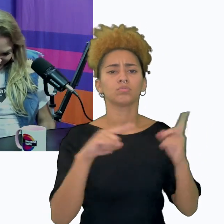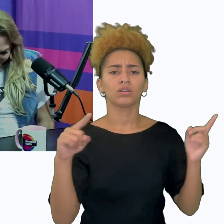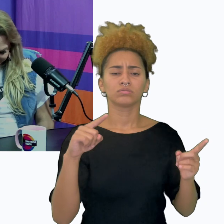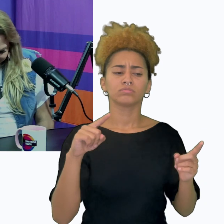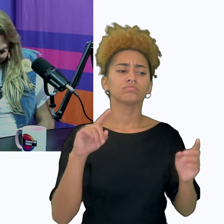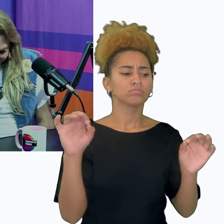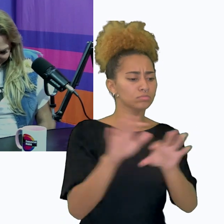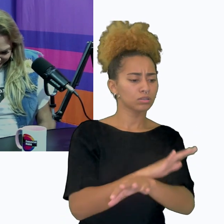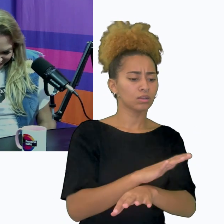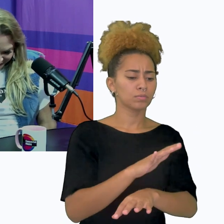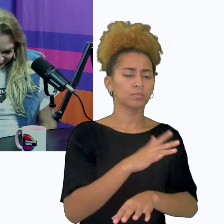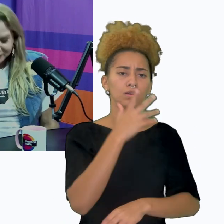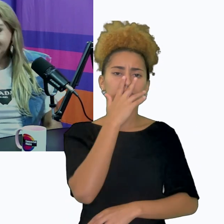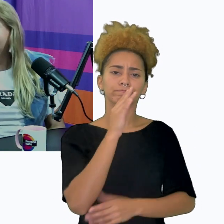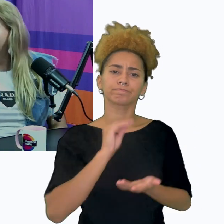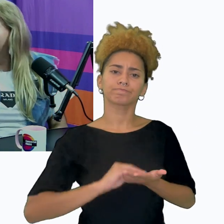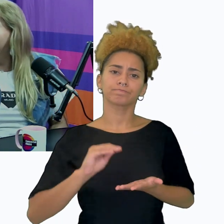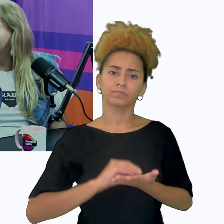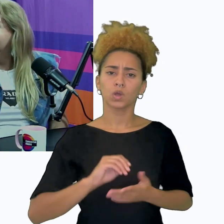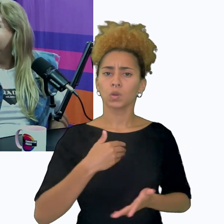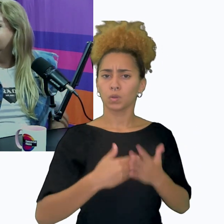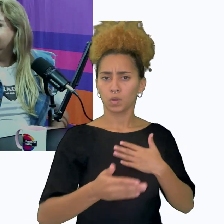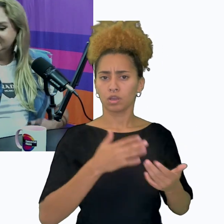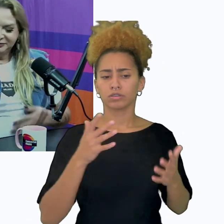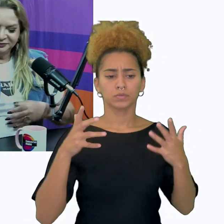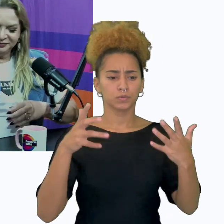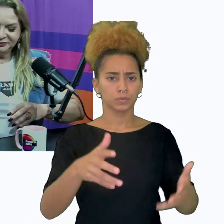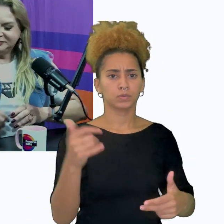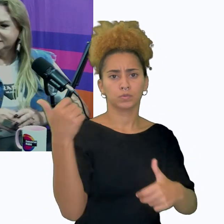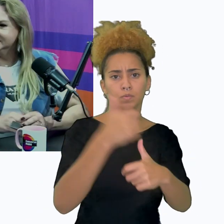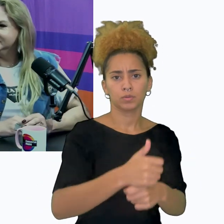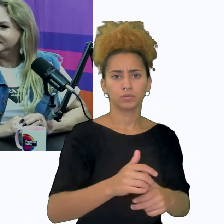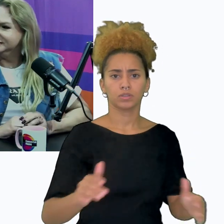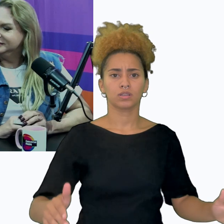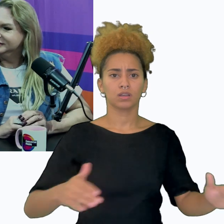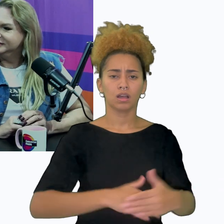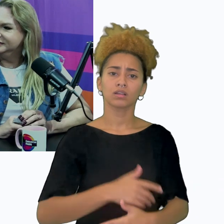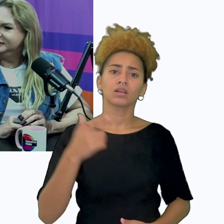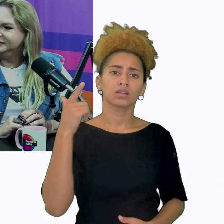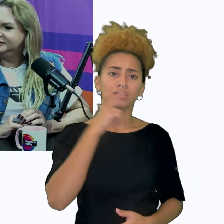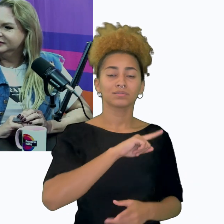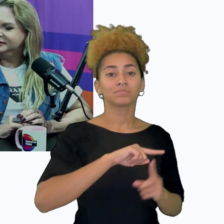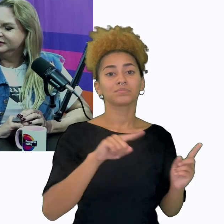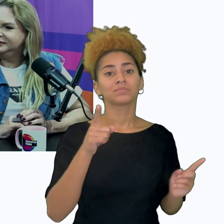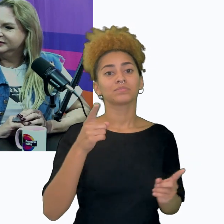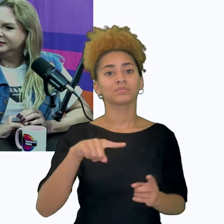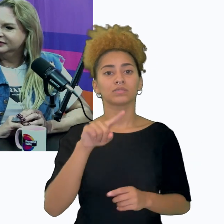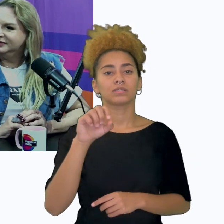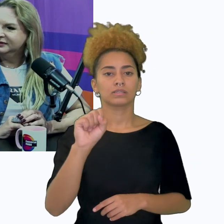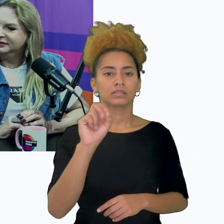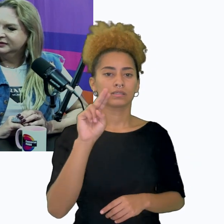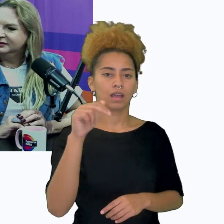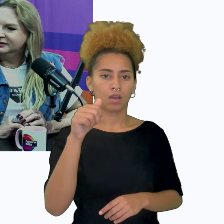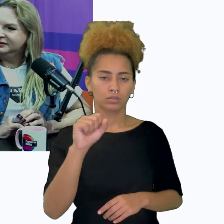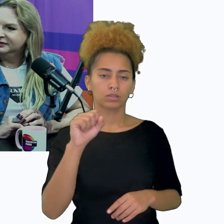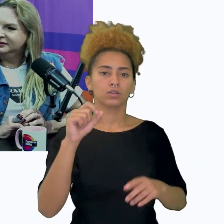acabou, ficou aquele buraco, aquele vácuo. Então, o que viesse para poder fazer, para acontecer, vinha. Aí foi